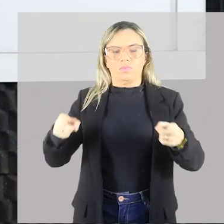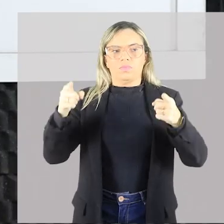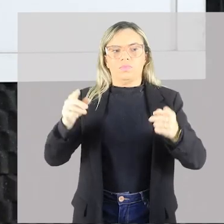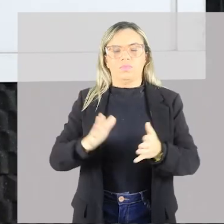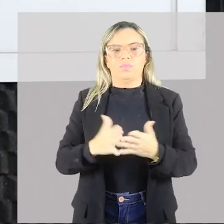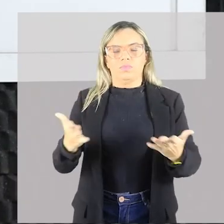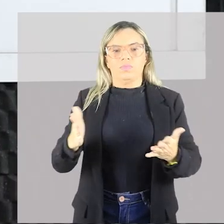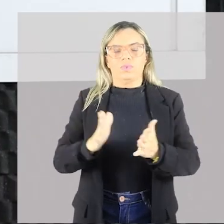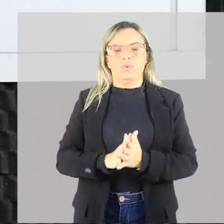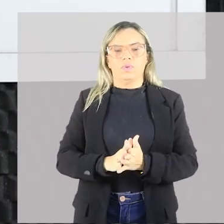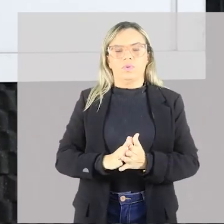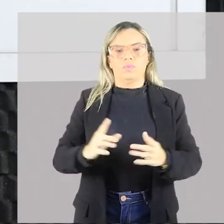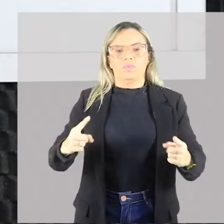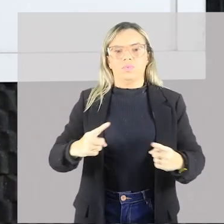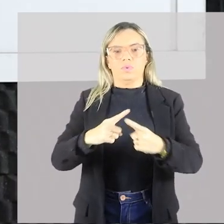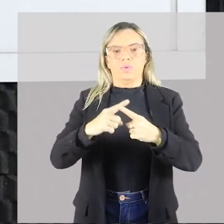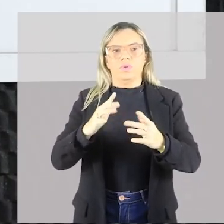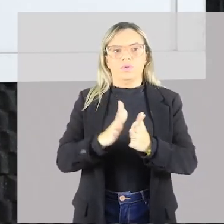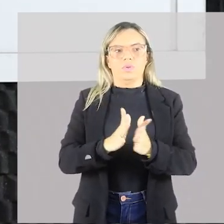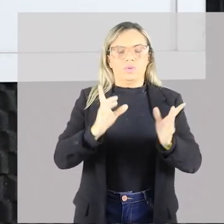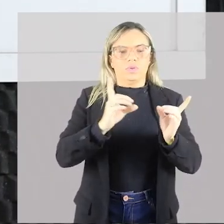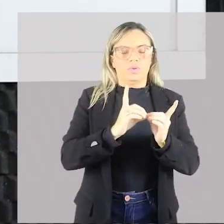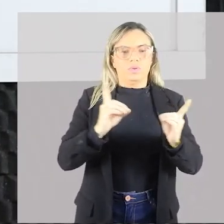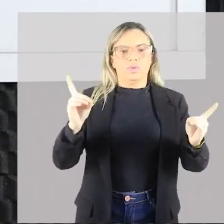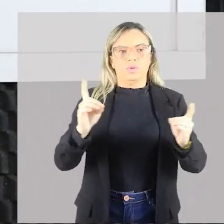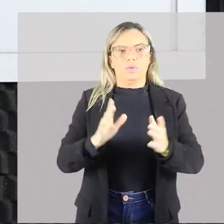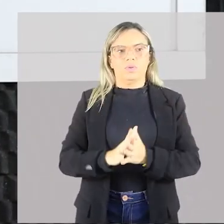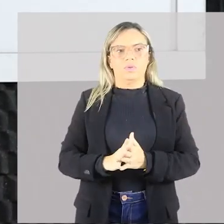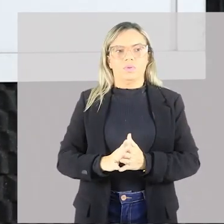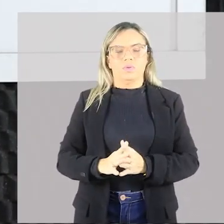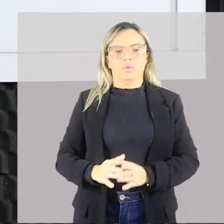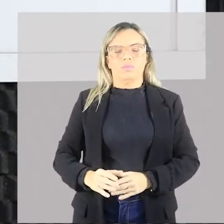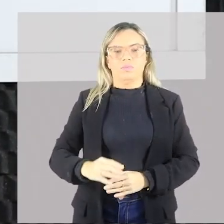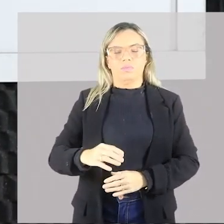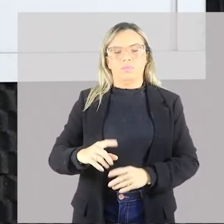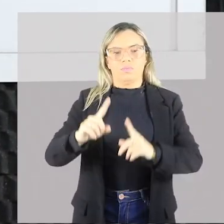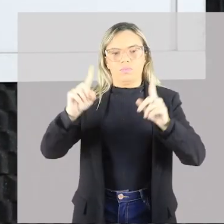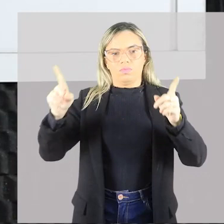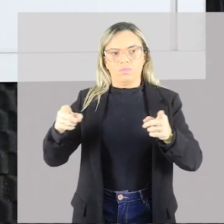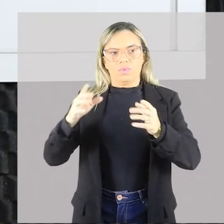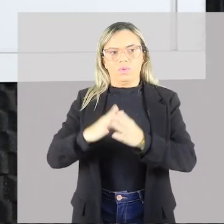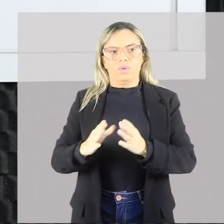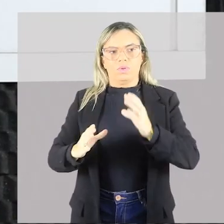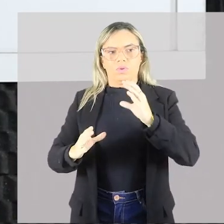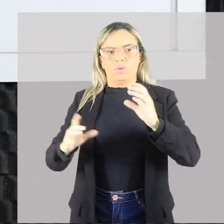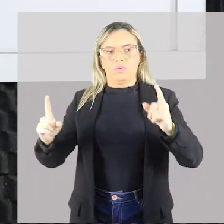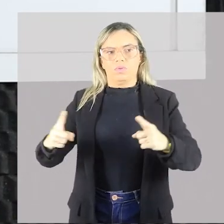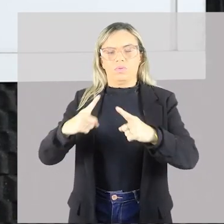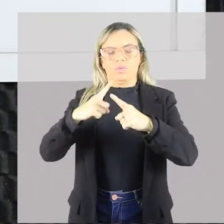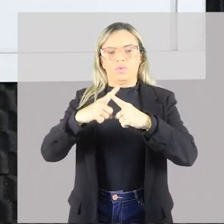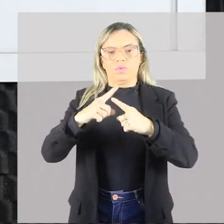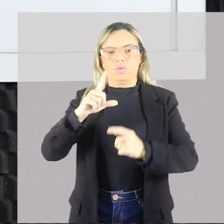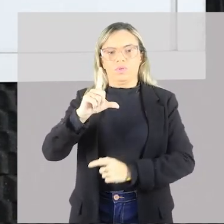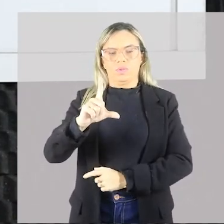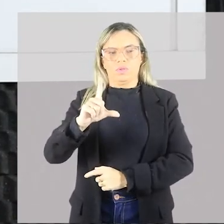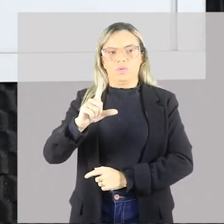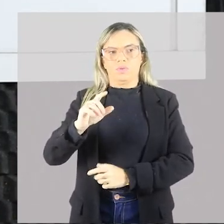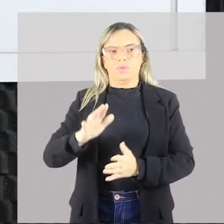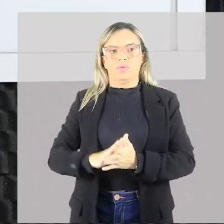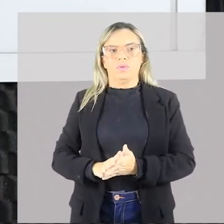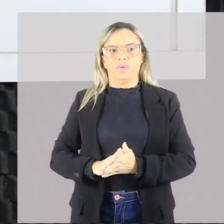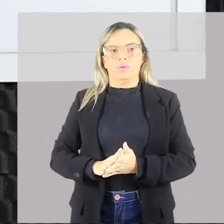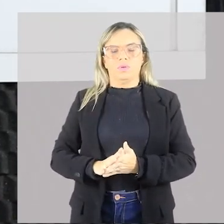uma dimensão pela outra. Ou seja, comprimento vezes a largura, mais